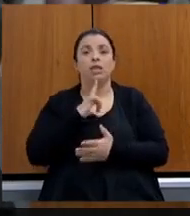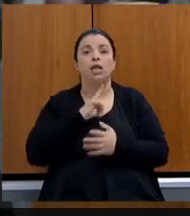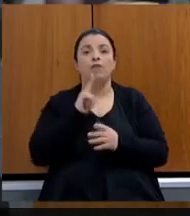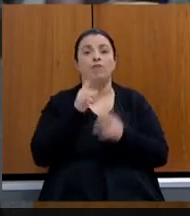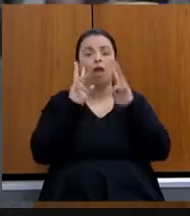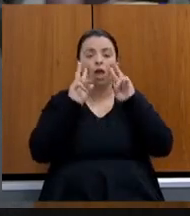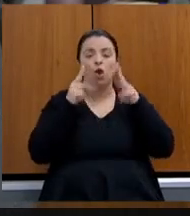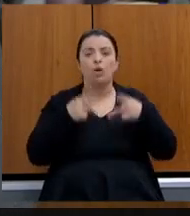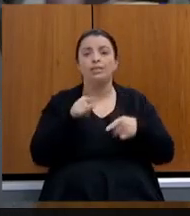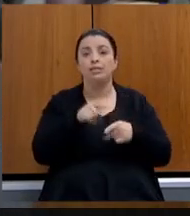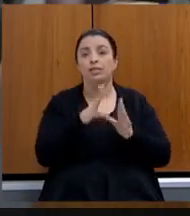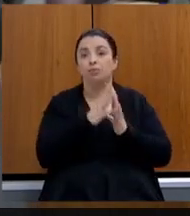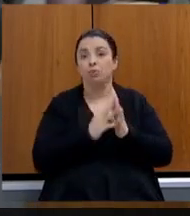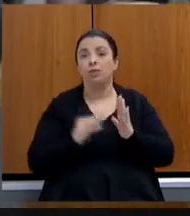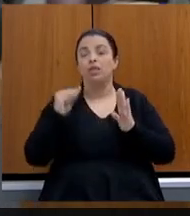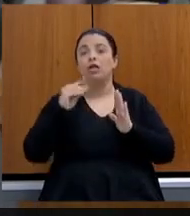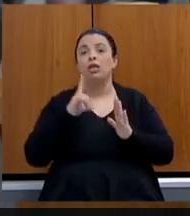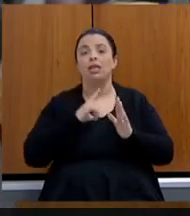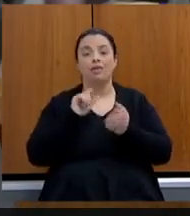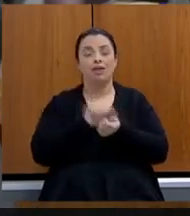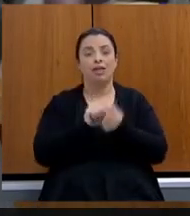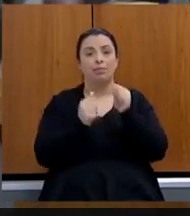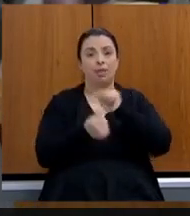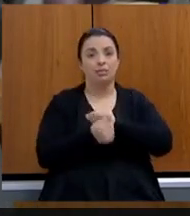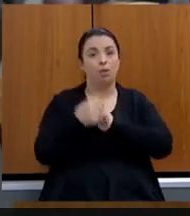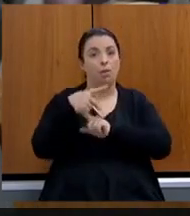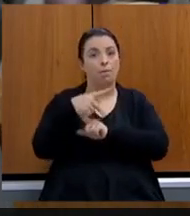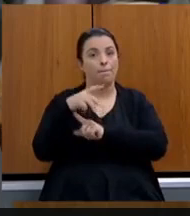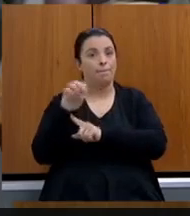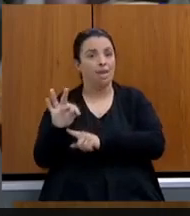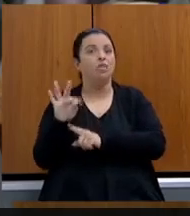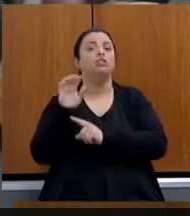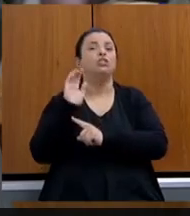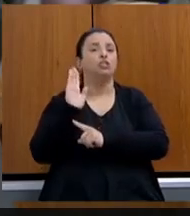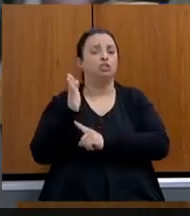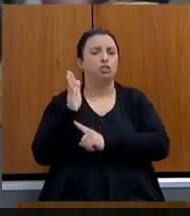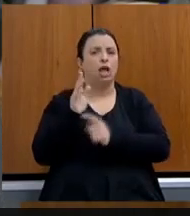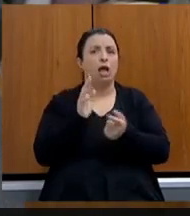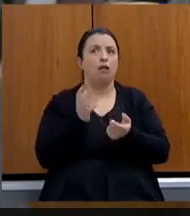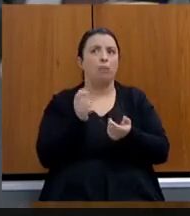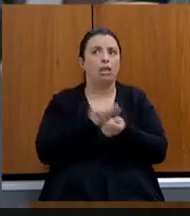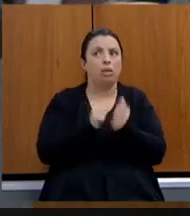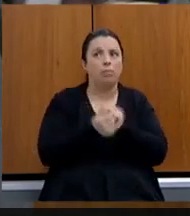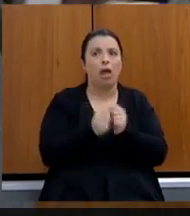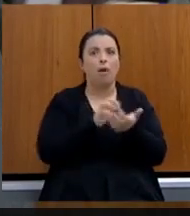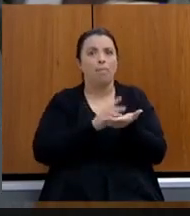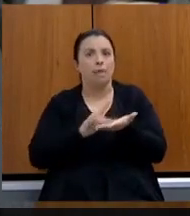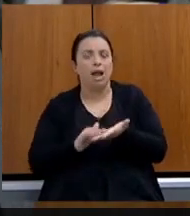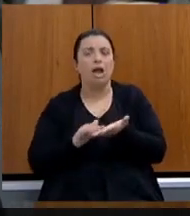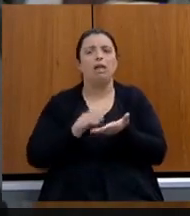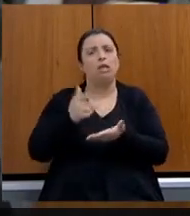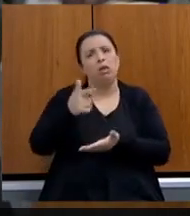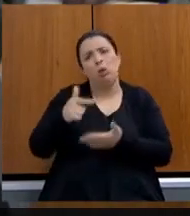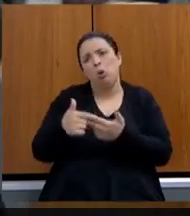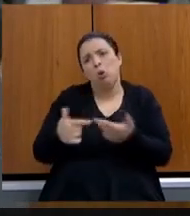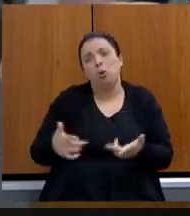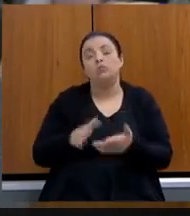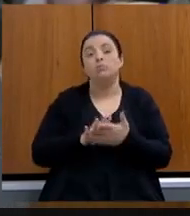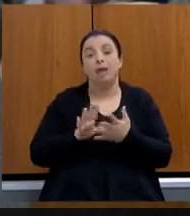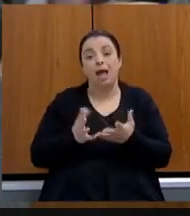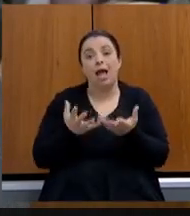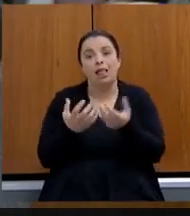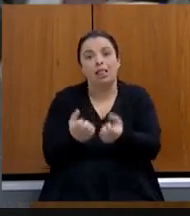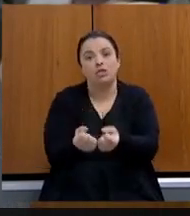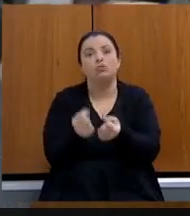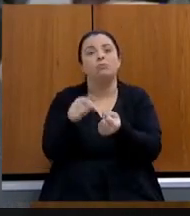modelo que fizemos adaptação dos planos de estruturados para Braille todo o atendimento às famílias como senhor muito bem colocou